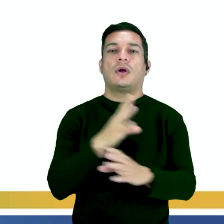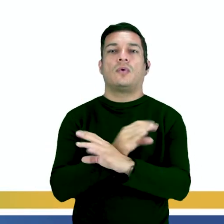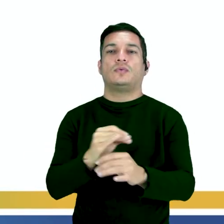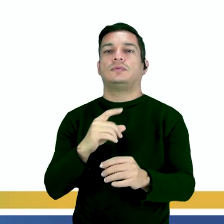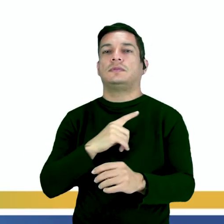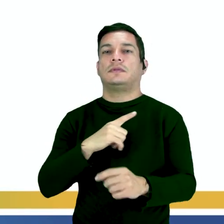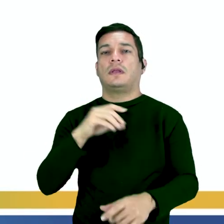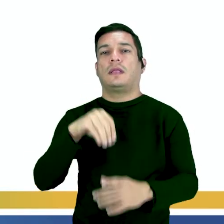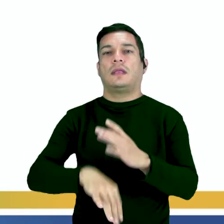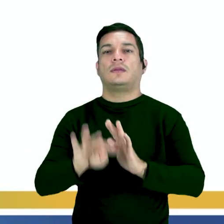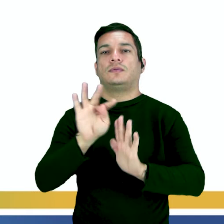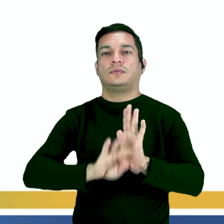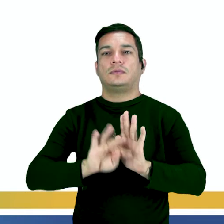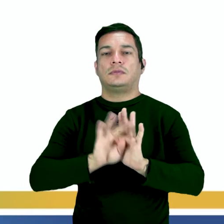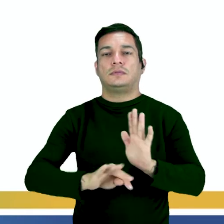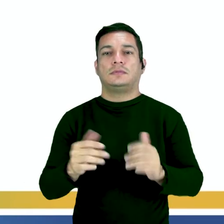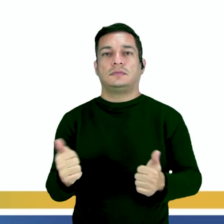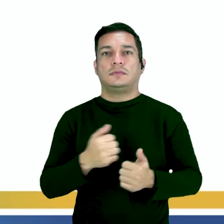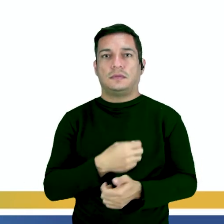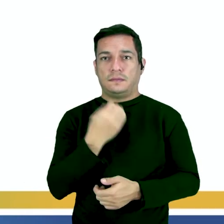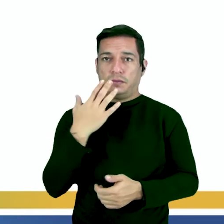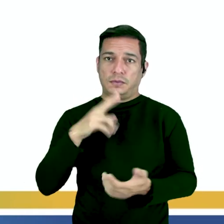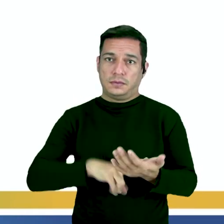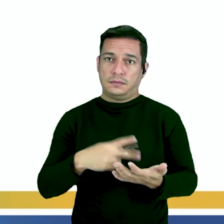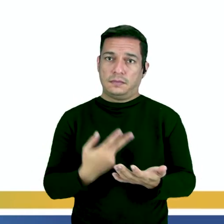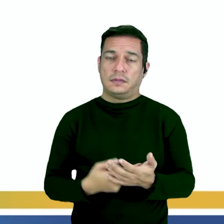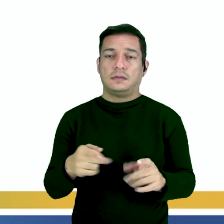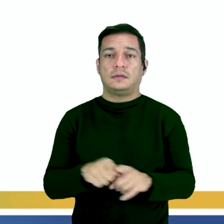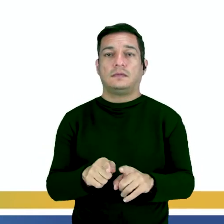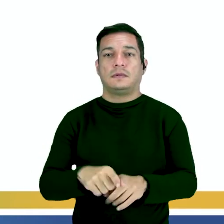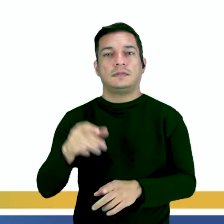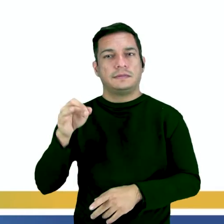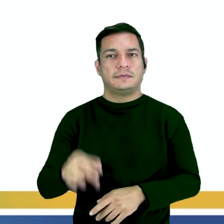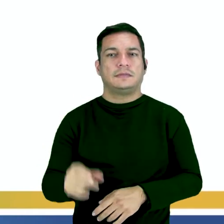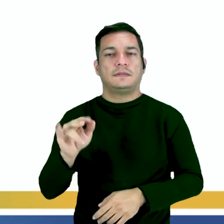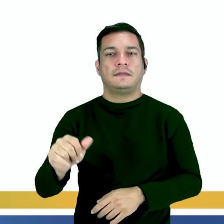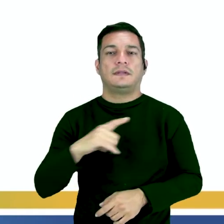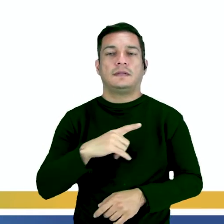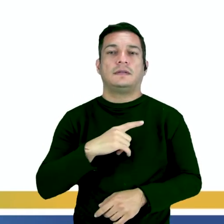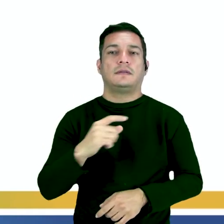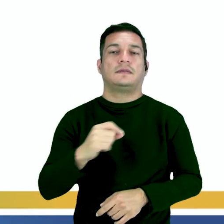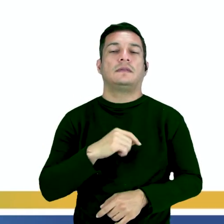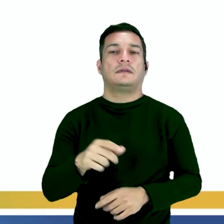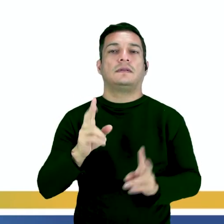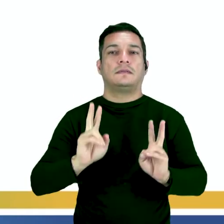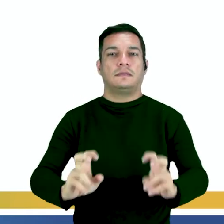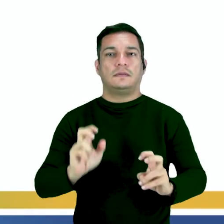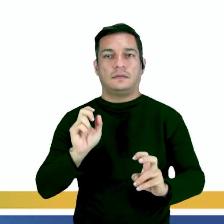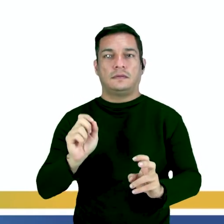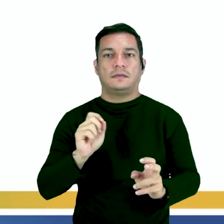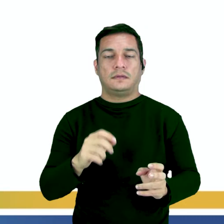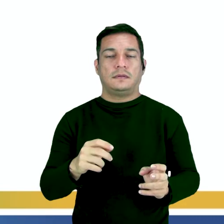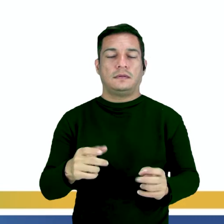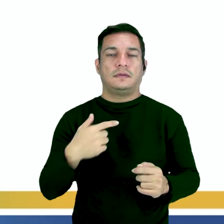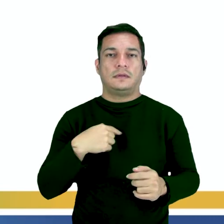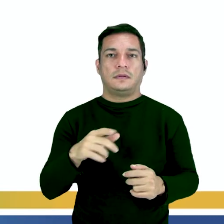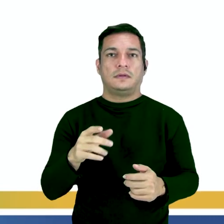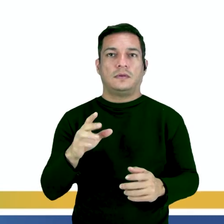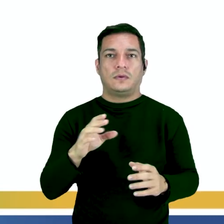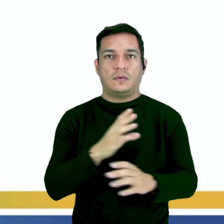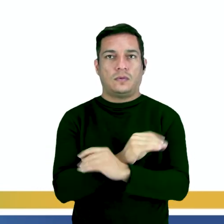estabelece dentro de um texto. Uma boa interpretação, com certeza, vai gerar a identificação dessa conjunção.